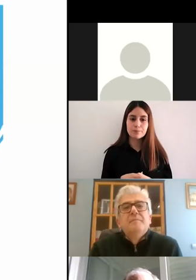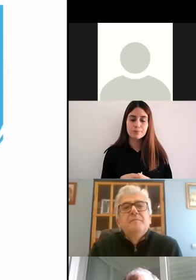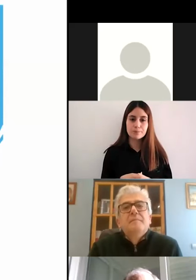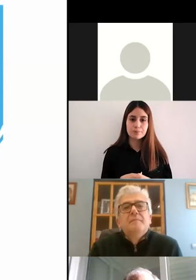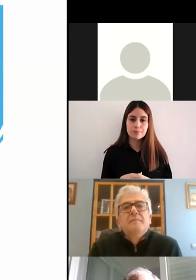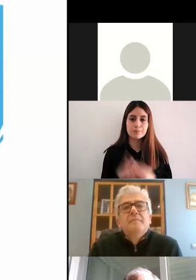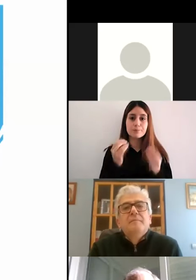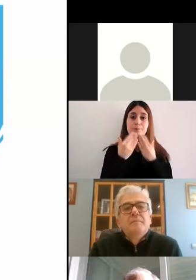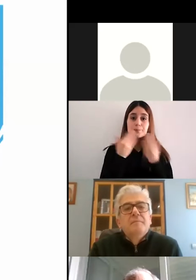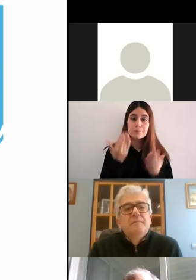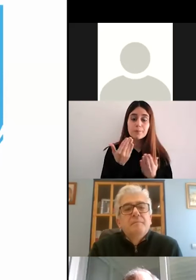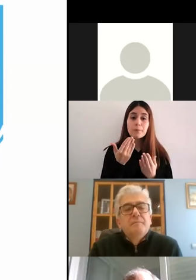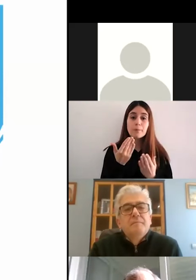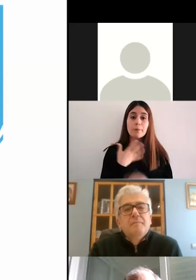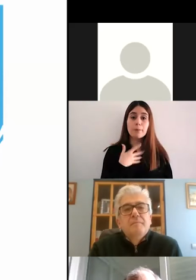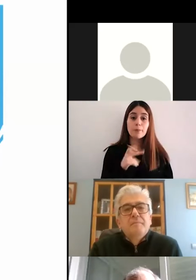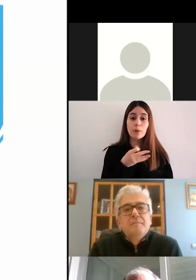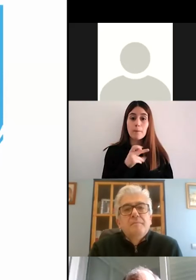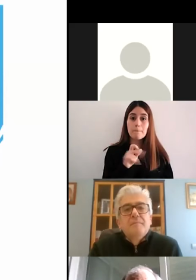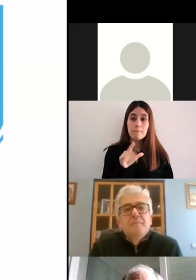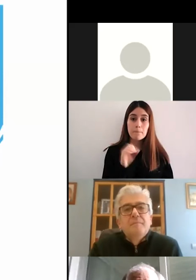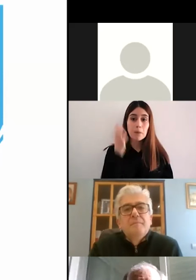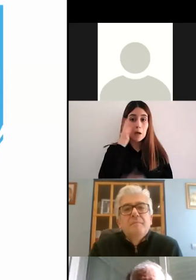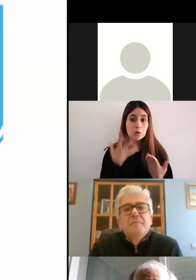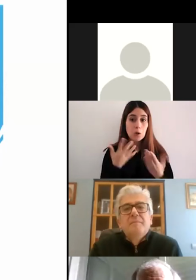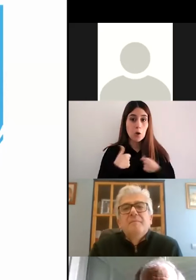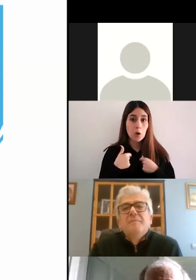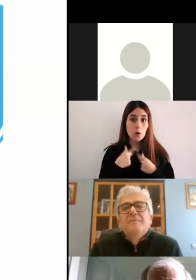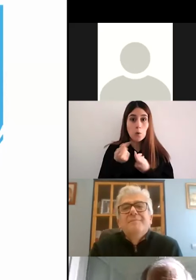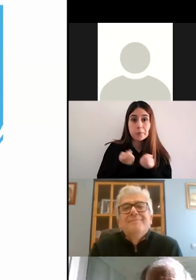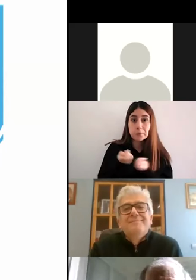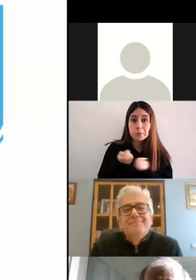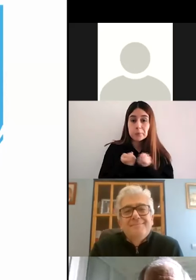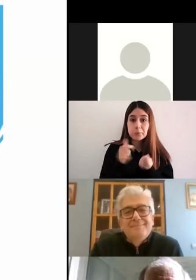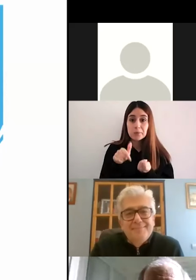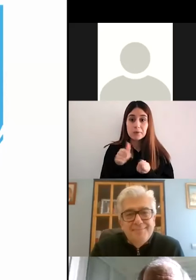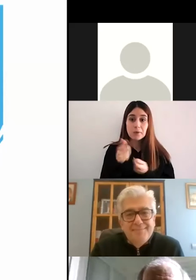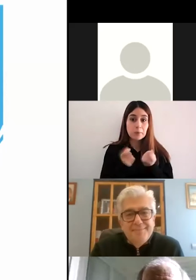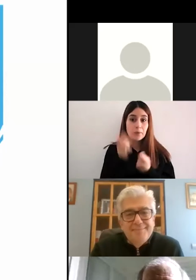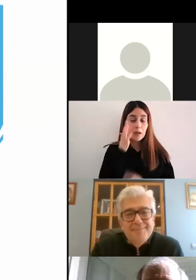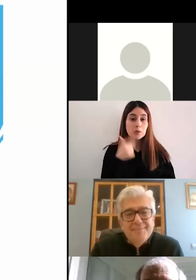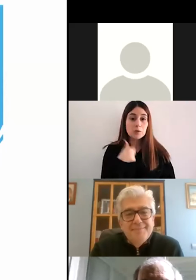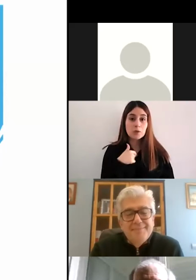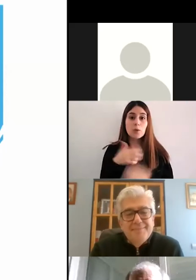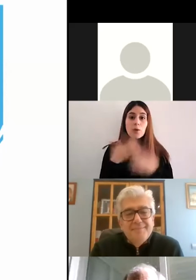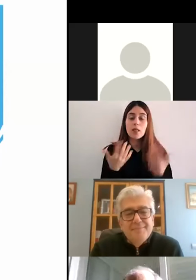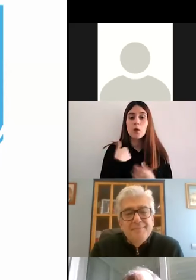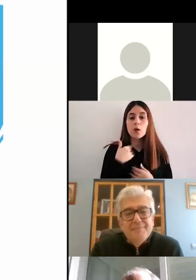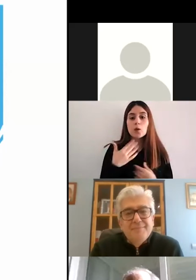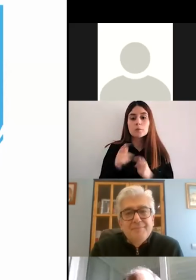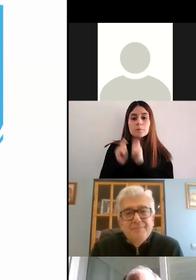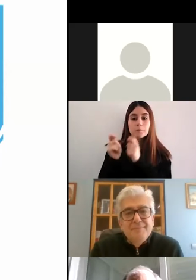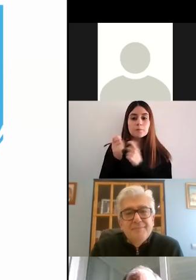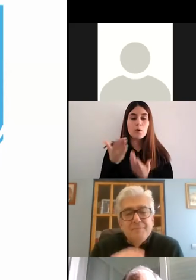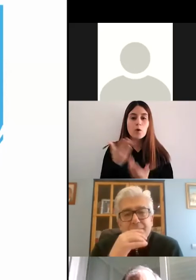Muito obrigado, Sr. Dr. Paulo. Penso que, sem saber, sou eu agora aqui o moderador desta sessão de abertura. Eu iria então dar a palavra ao